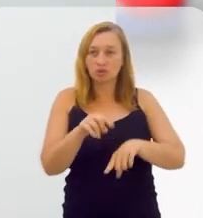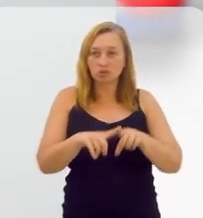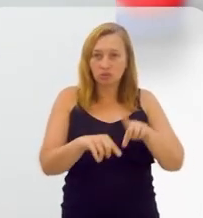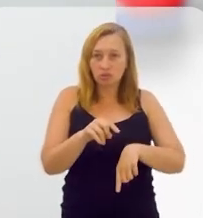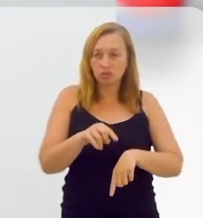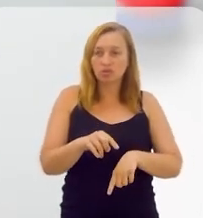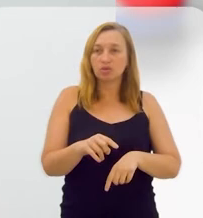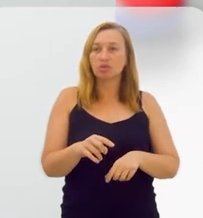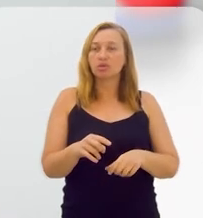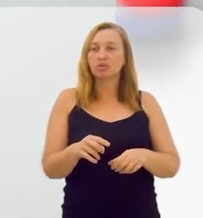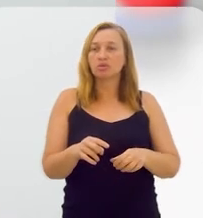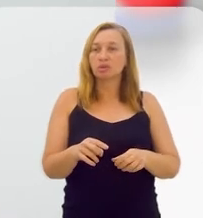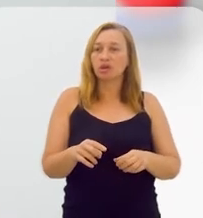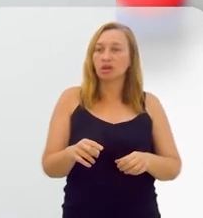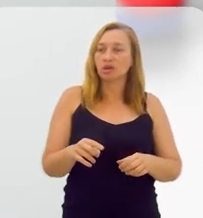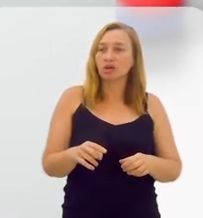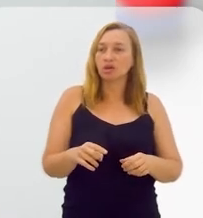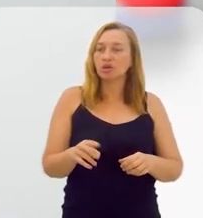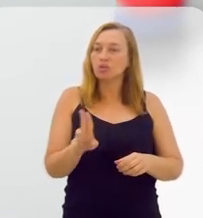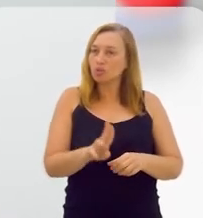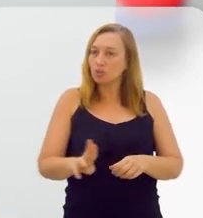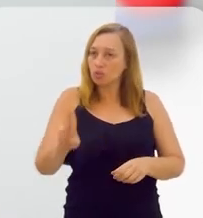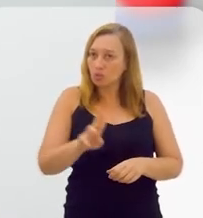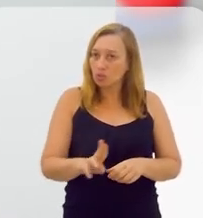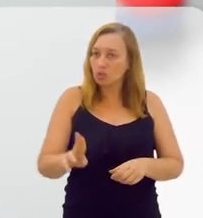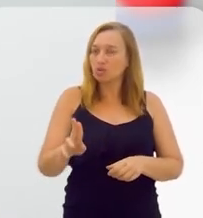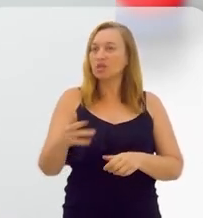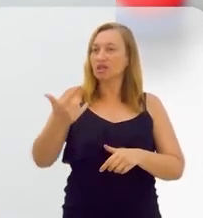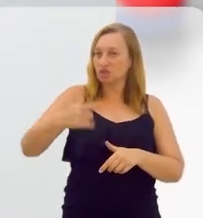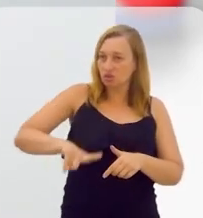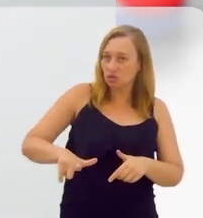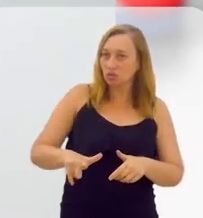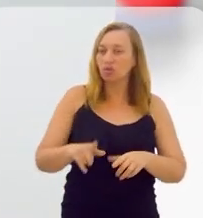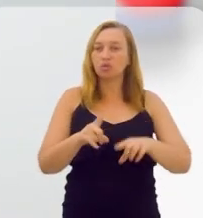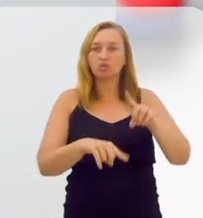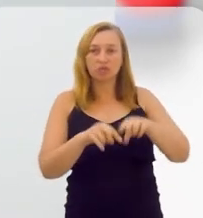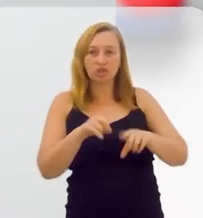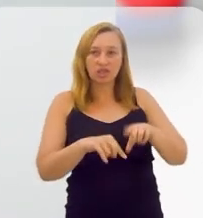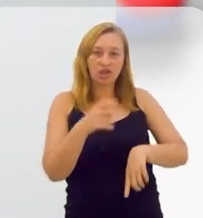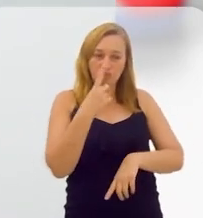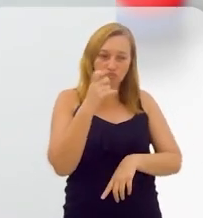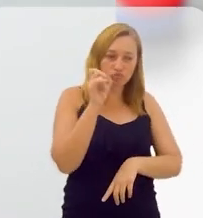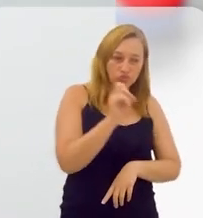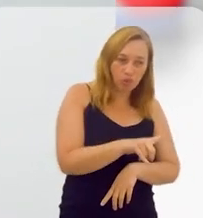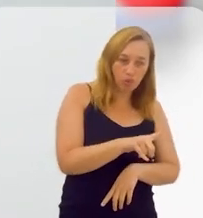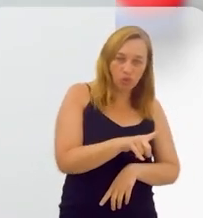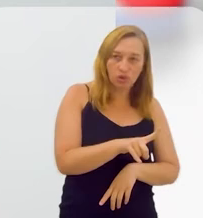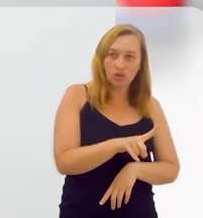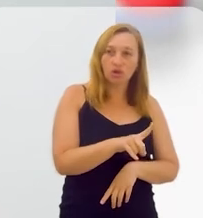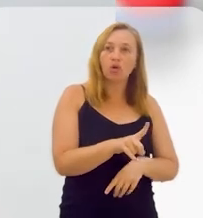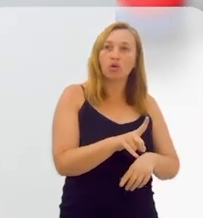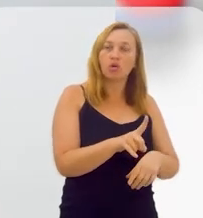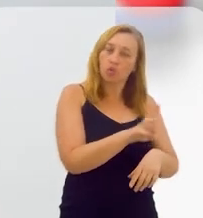de reaproveitamento, os materiais que deveriam ser descartados, né,